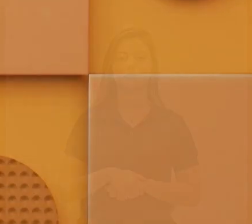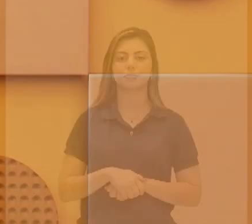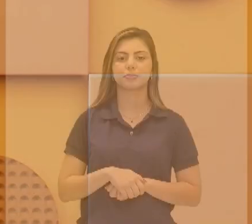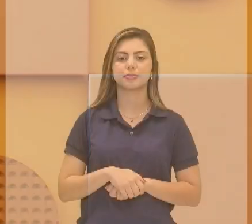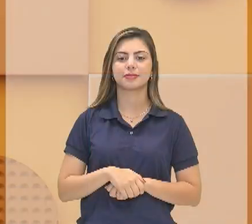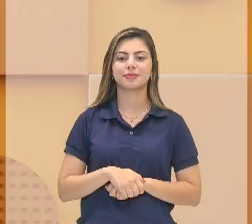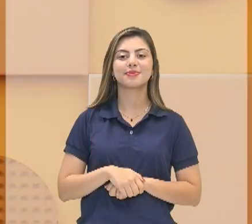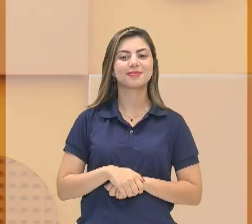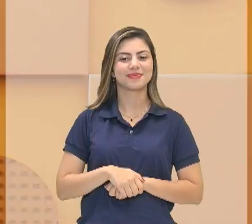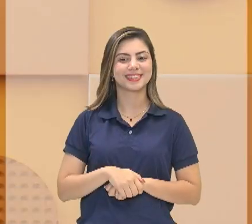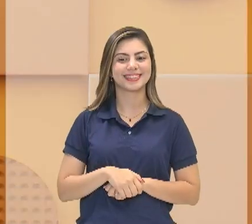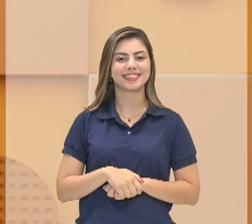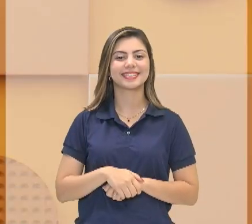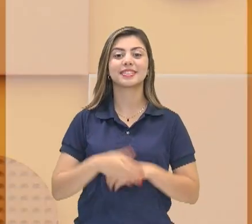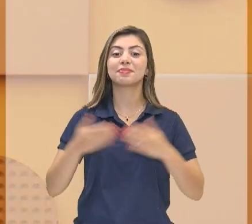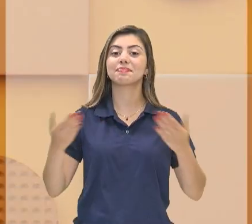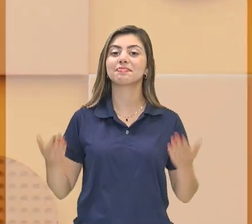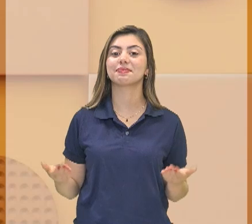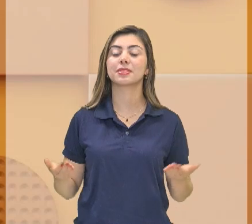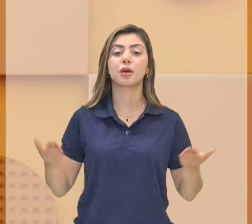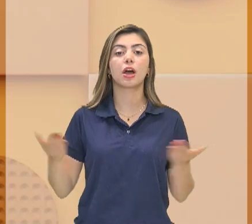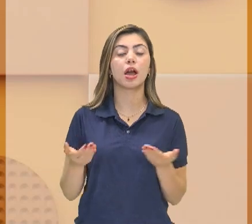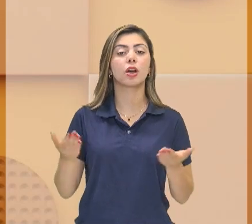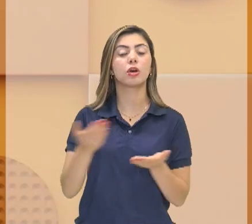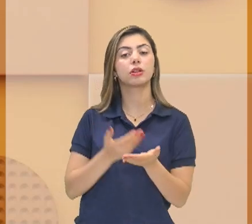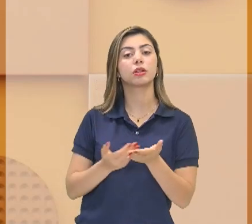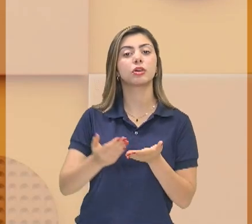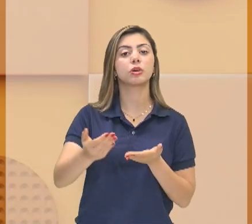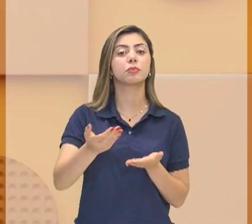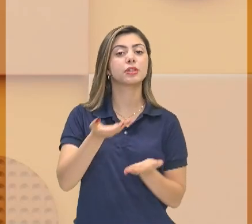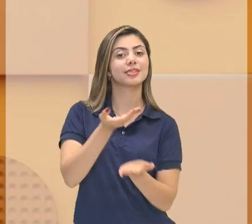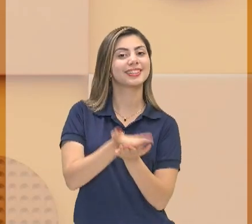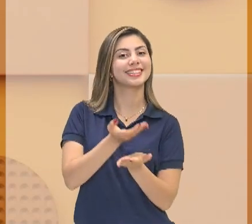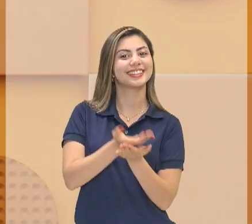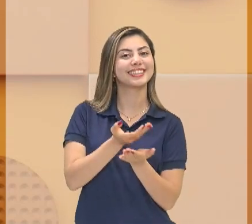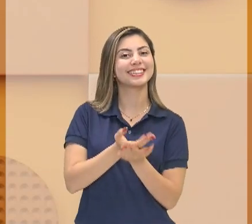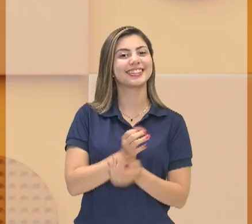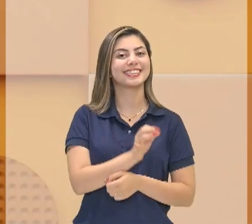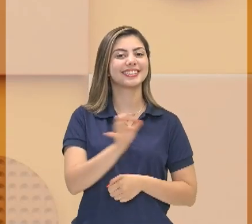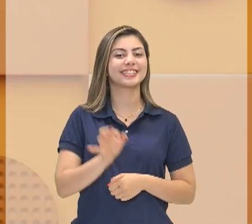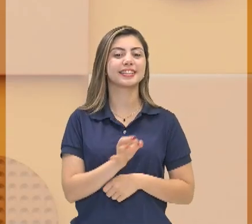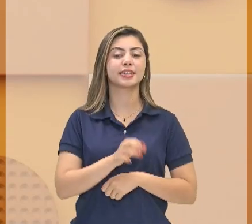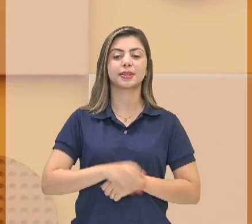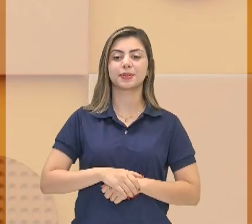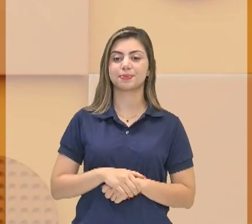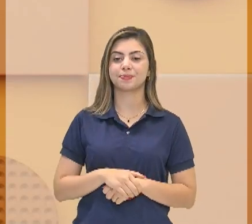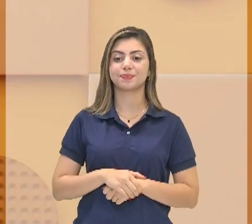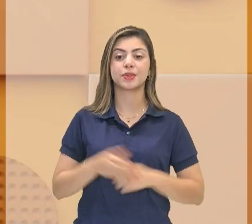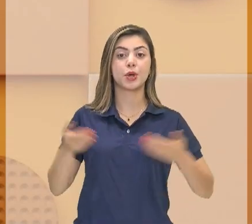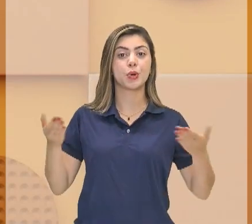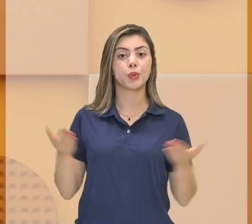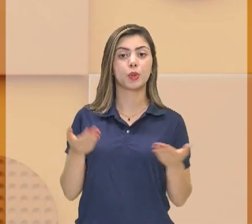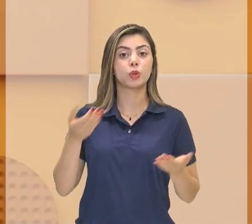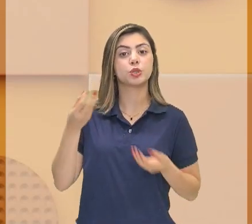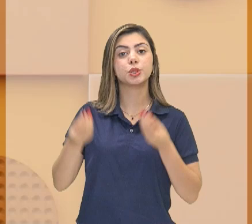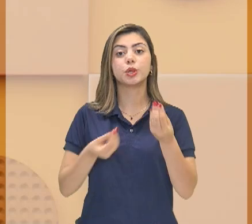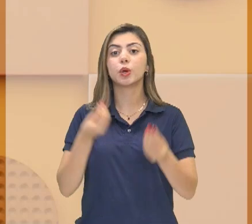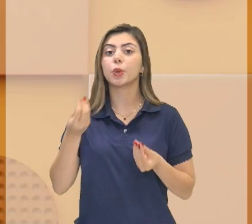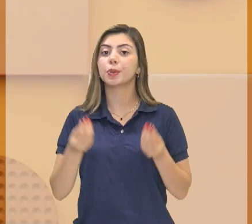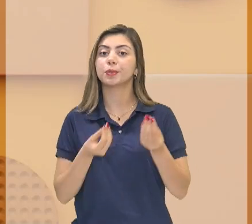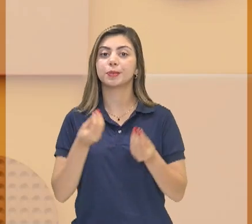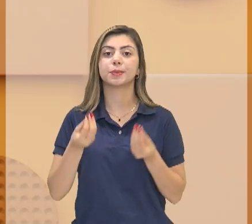Bom, e assim, né, vamos começar a nossa aula que terá, né,